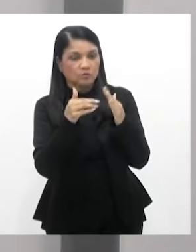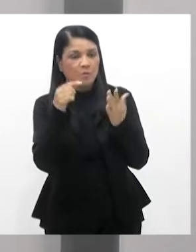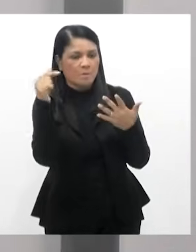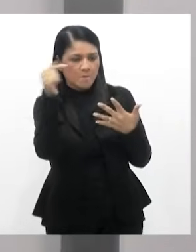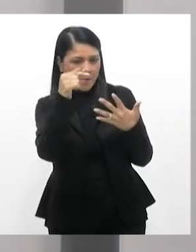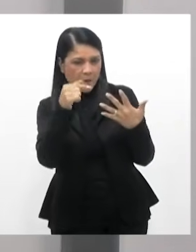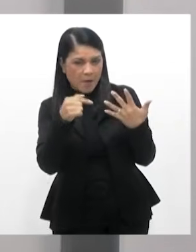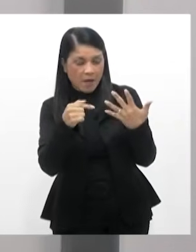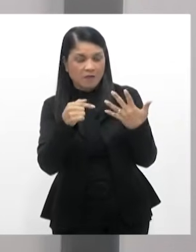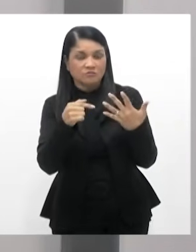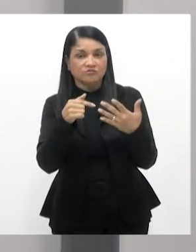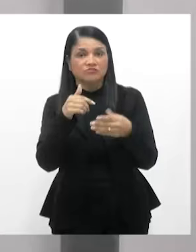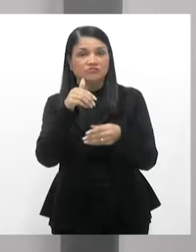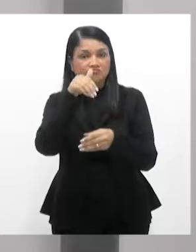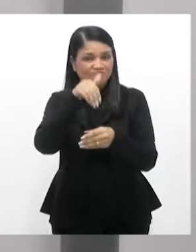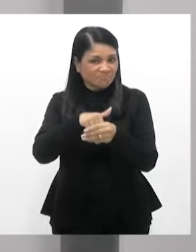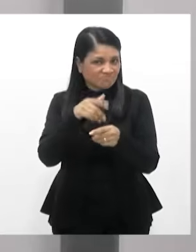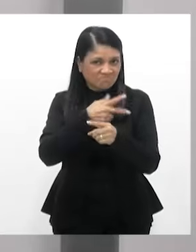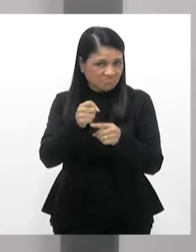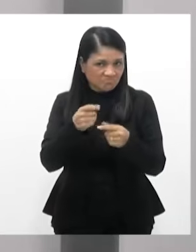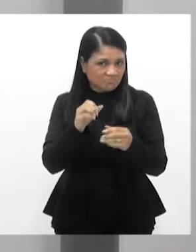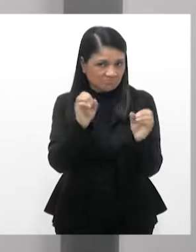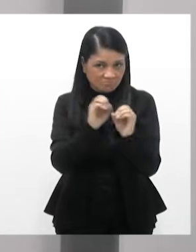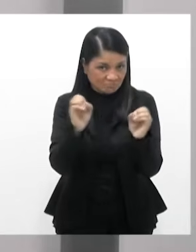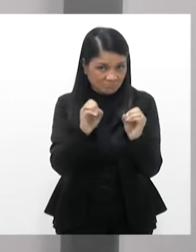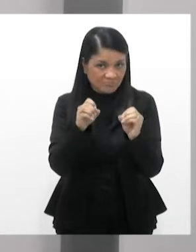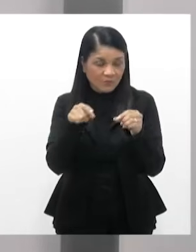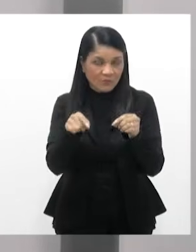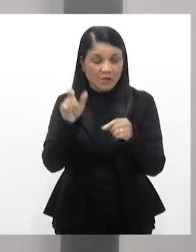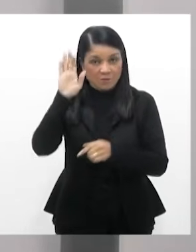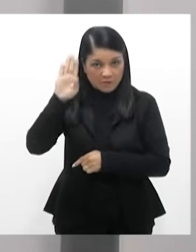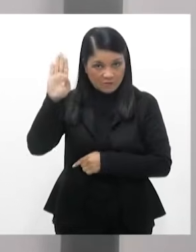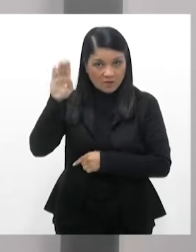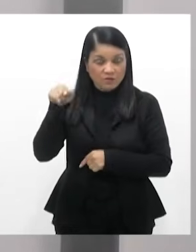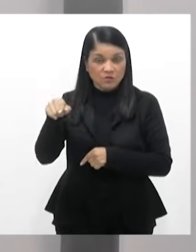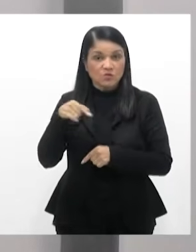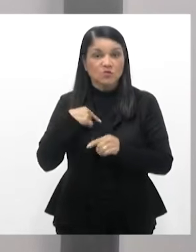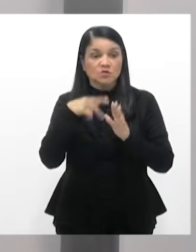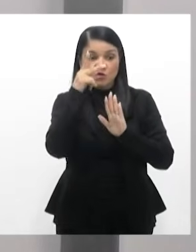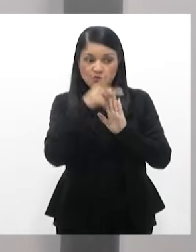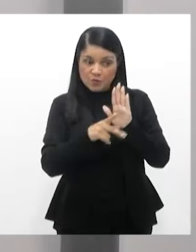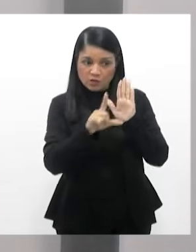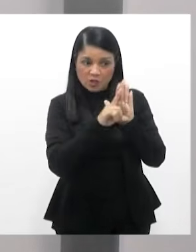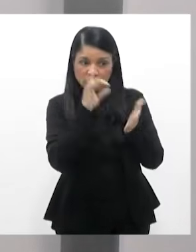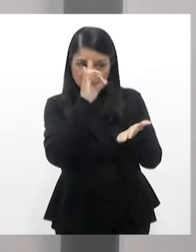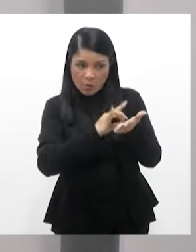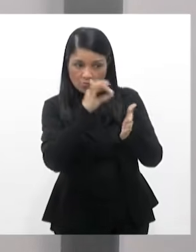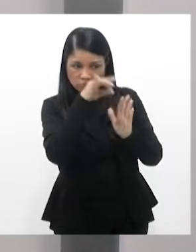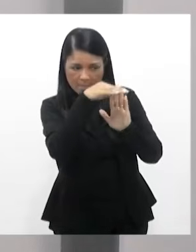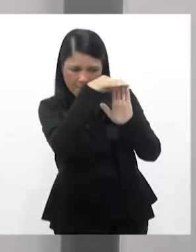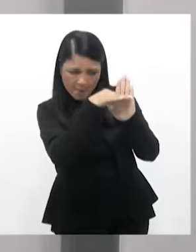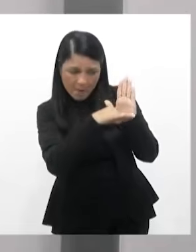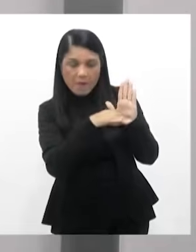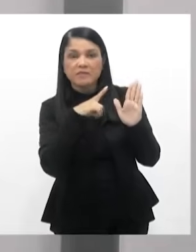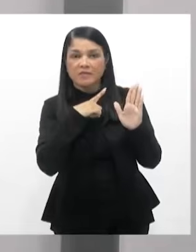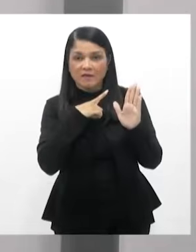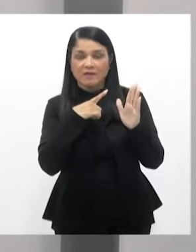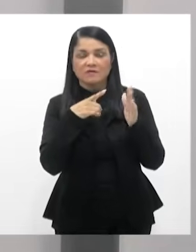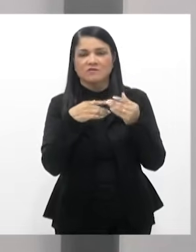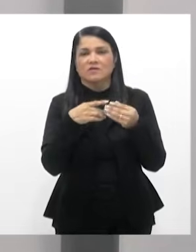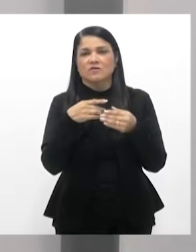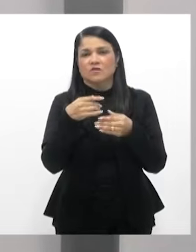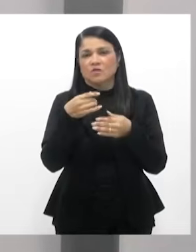de elegibilidade, são vários requisitos e, no seu projeto original, estão todos estampados. Eu só, por fim, e não vou mais